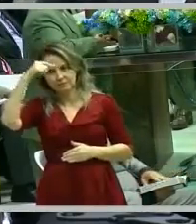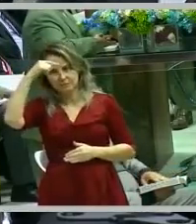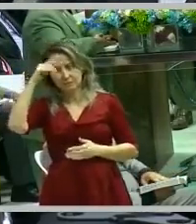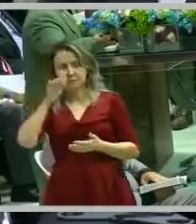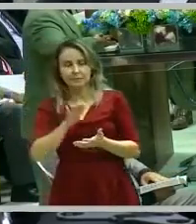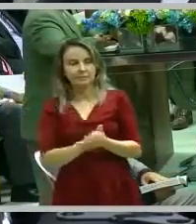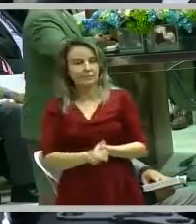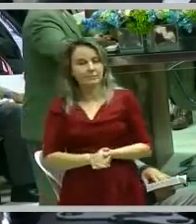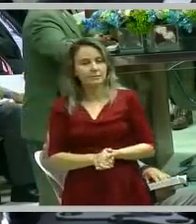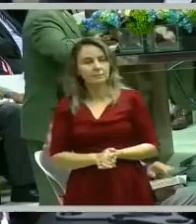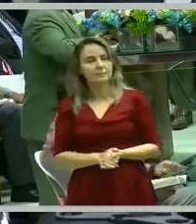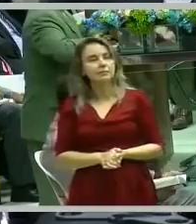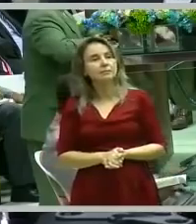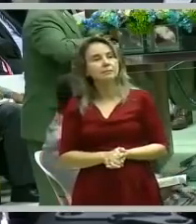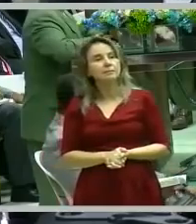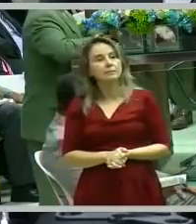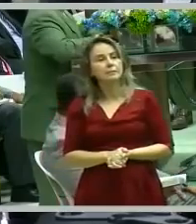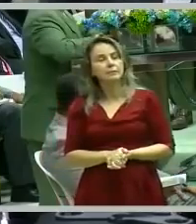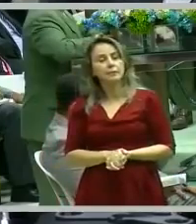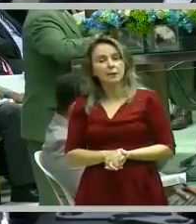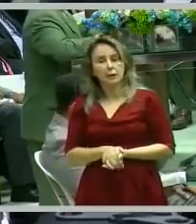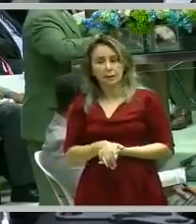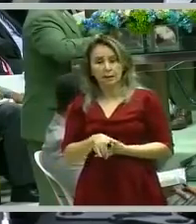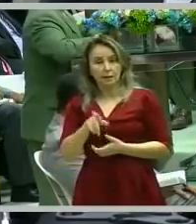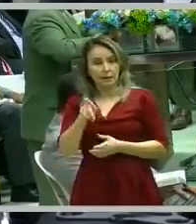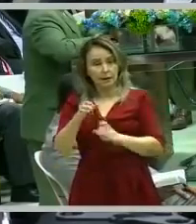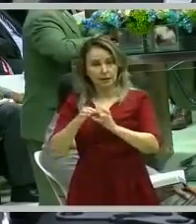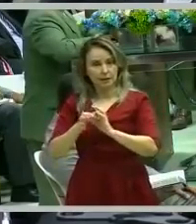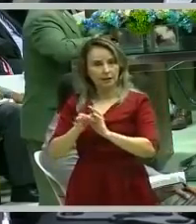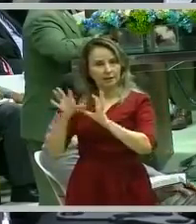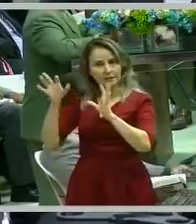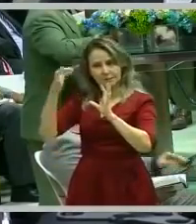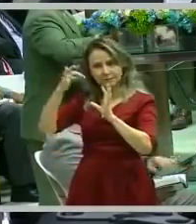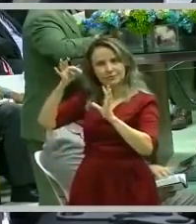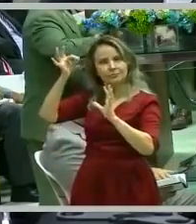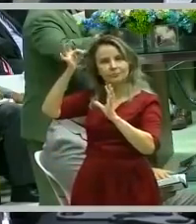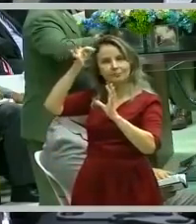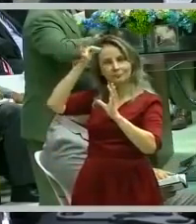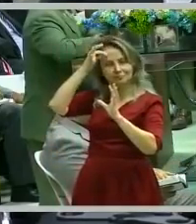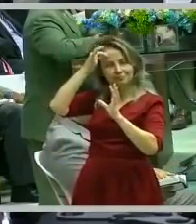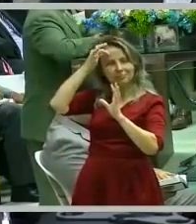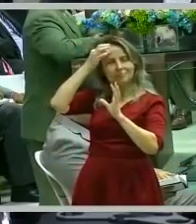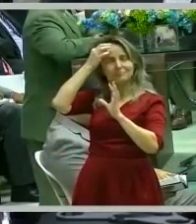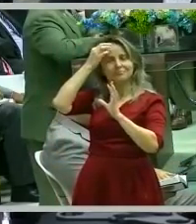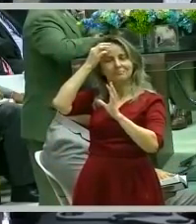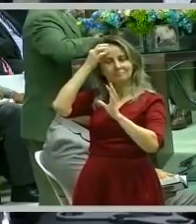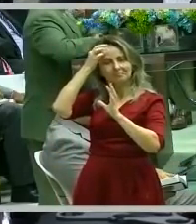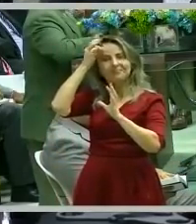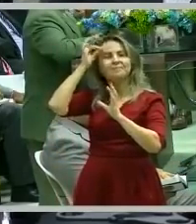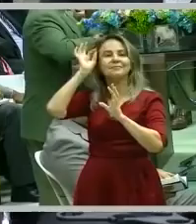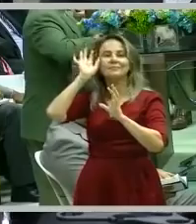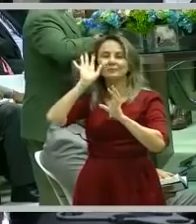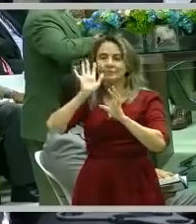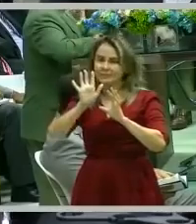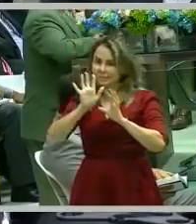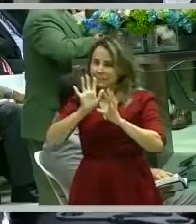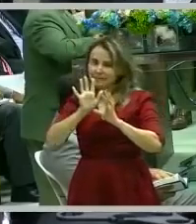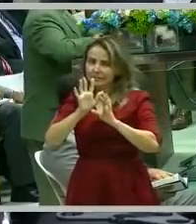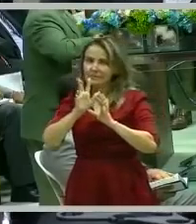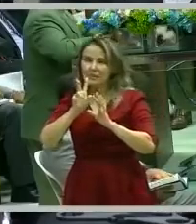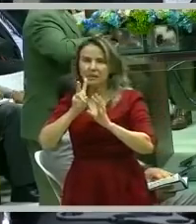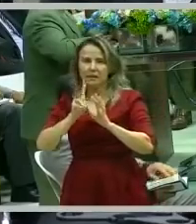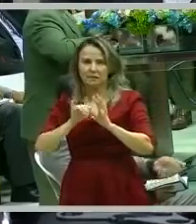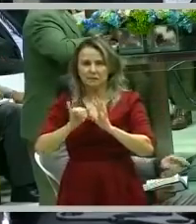Irmão, quem deixou o Espírito Santo se apoderar de você, de si, irmão, ele é tomado, ele